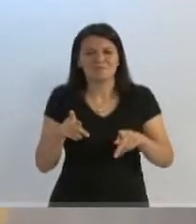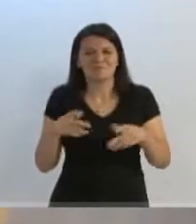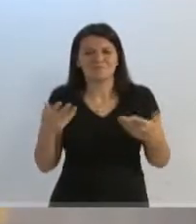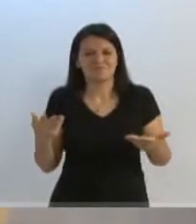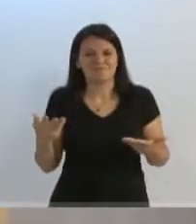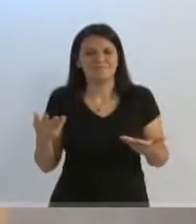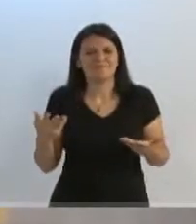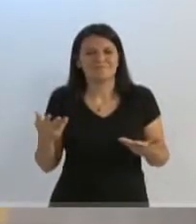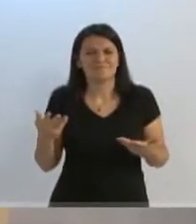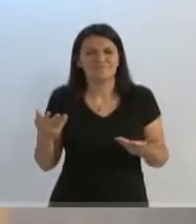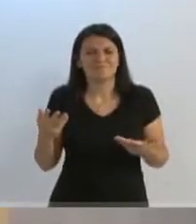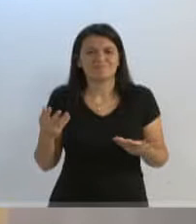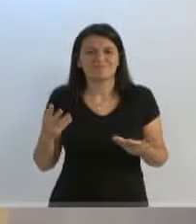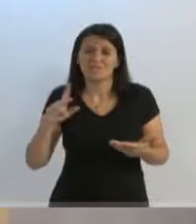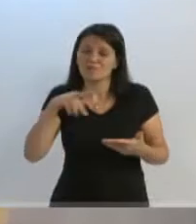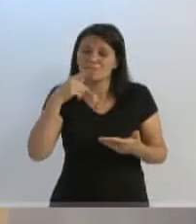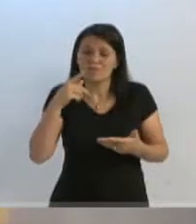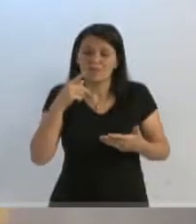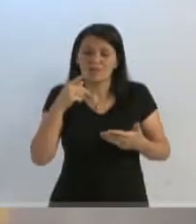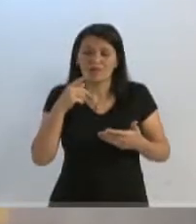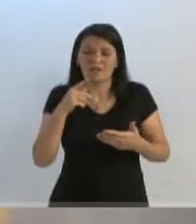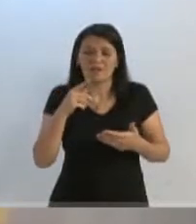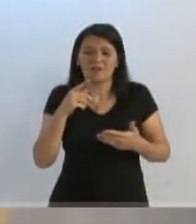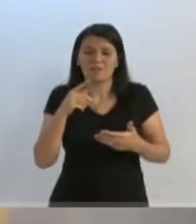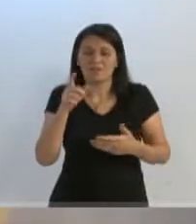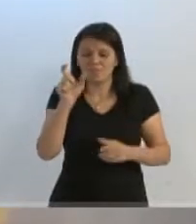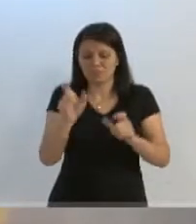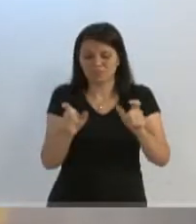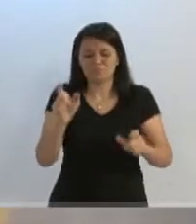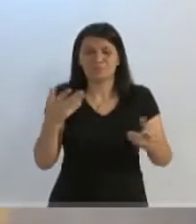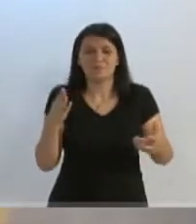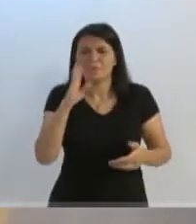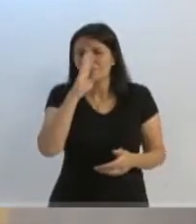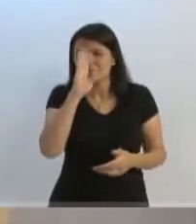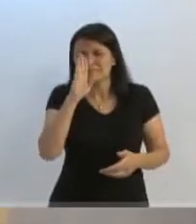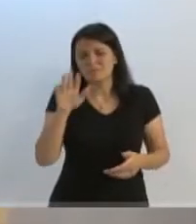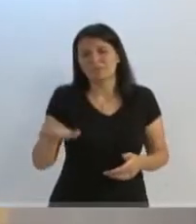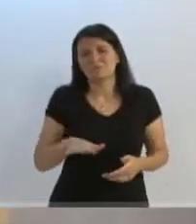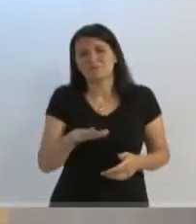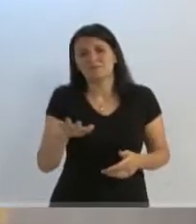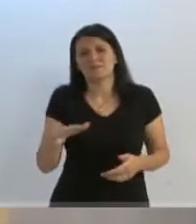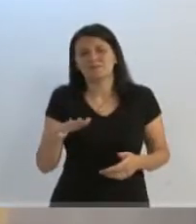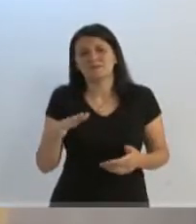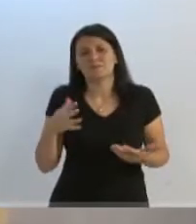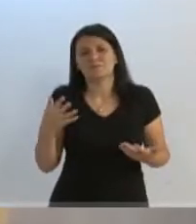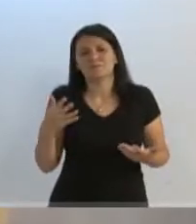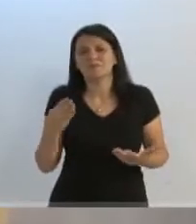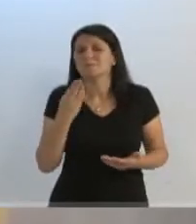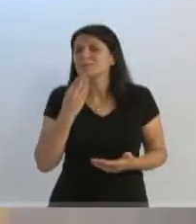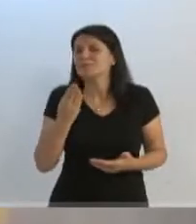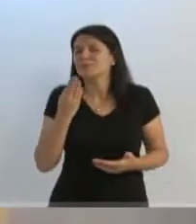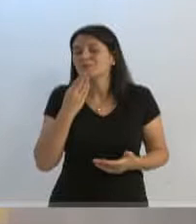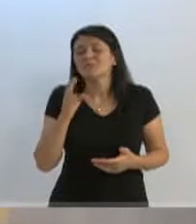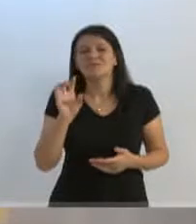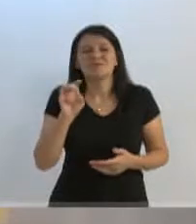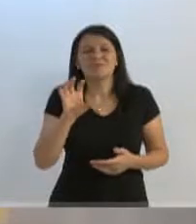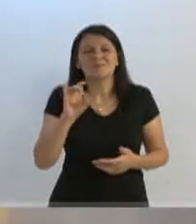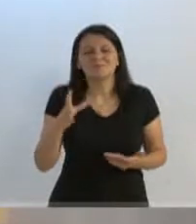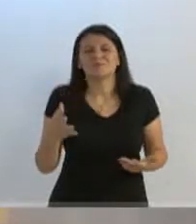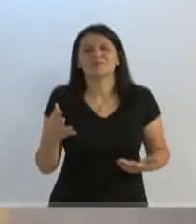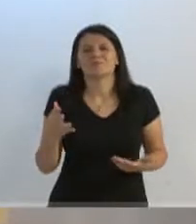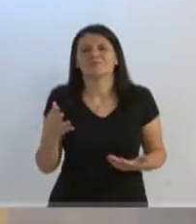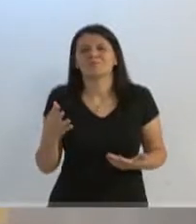vão dar voz e vez as pessoas principalmente aqui na nossa região que tanto pedem não somente o